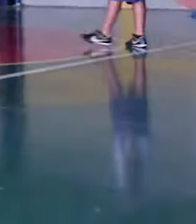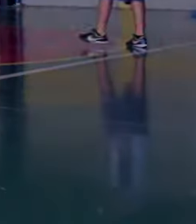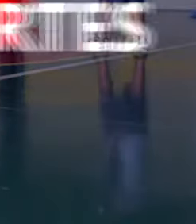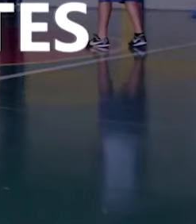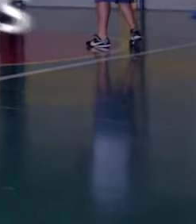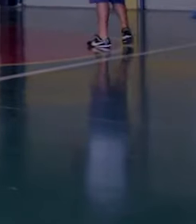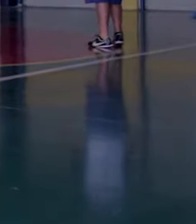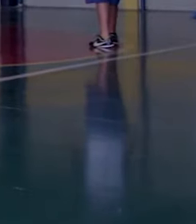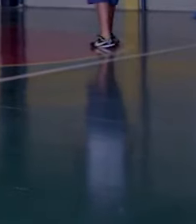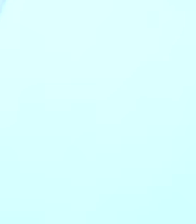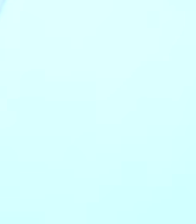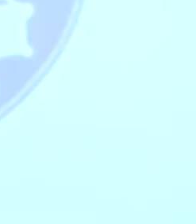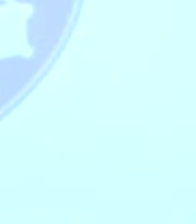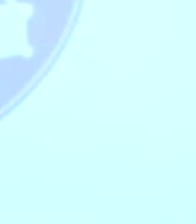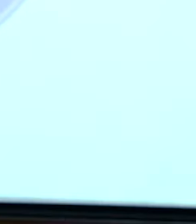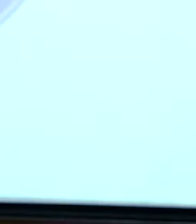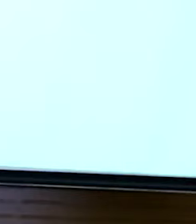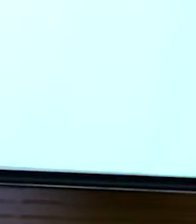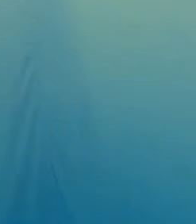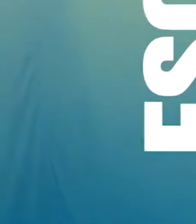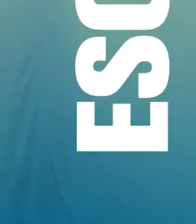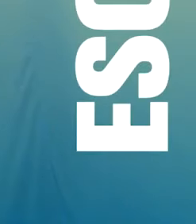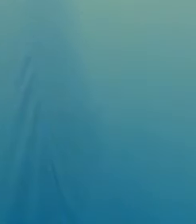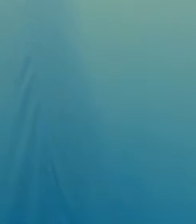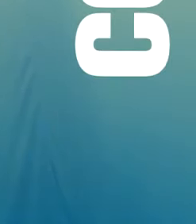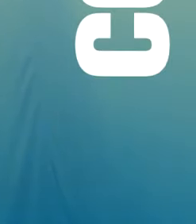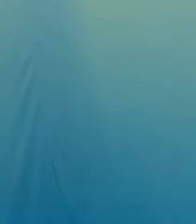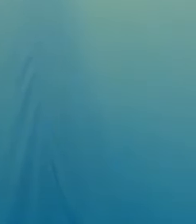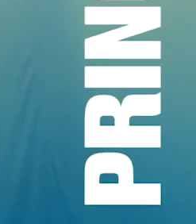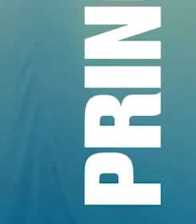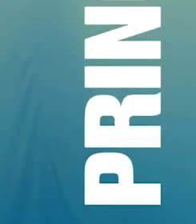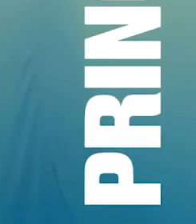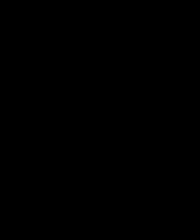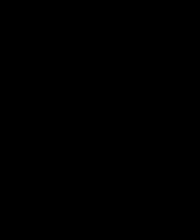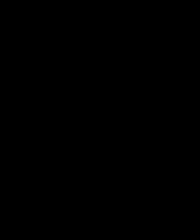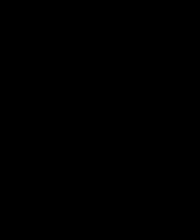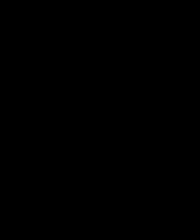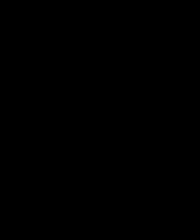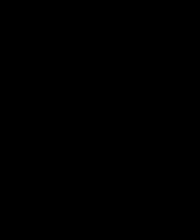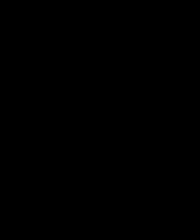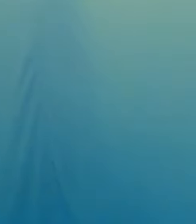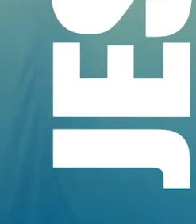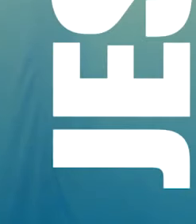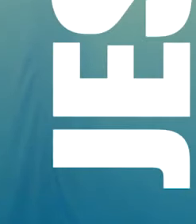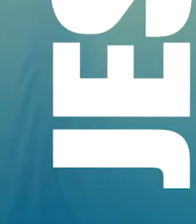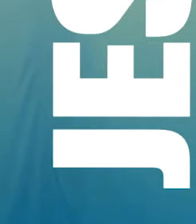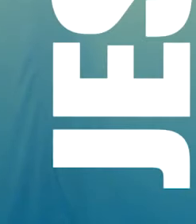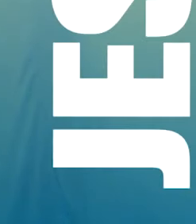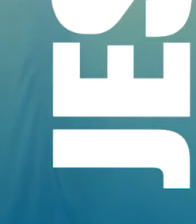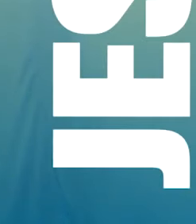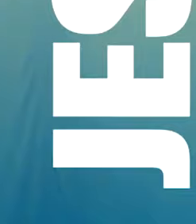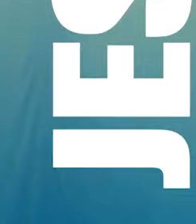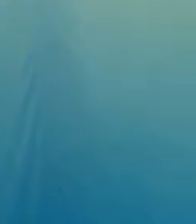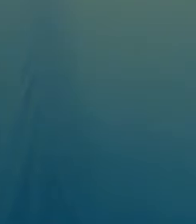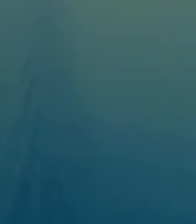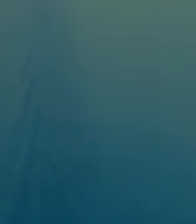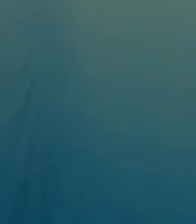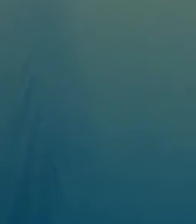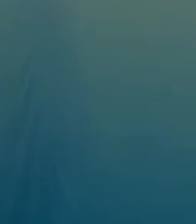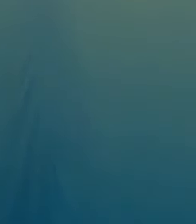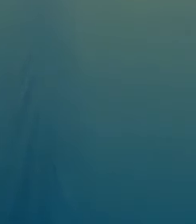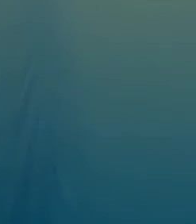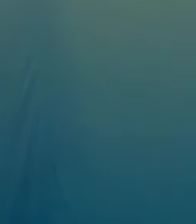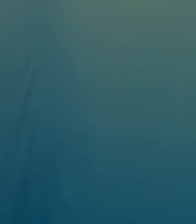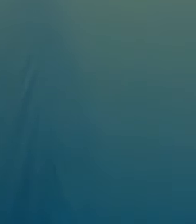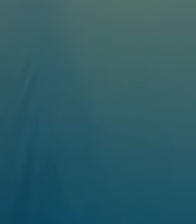ginástica, temos a Escola de Esportes. Somos uma escola com princípios. Jesus em primeiro